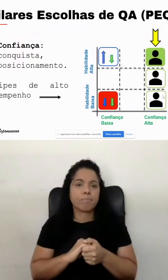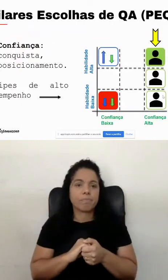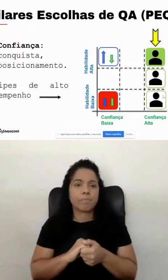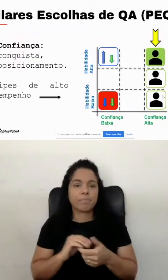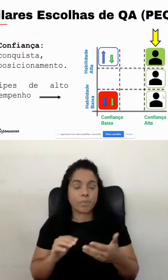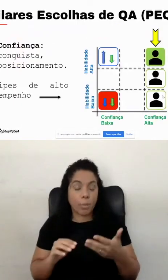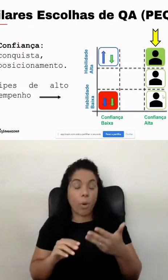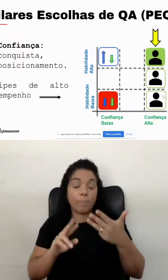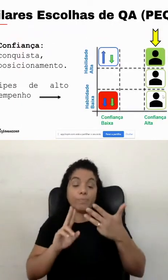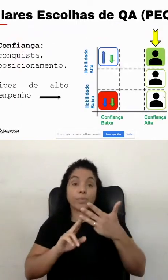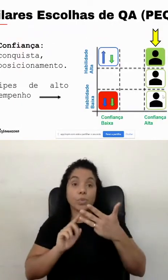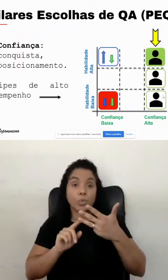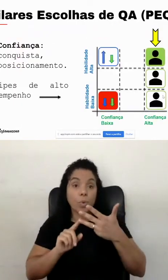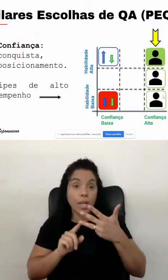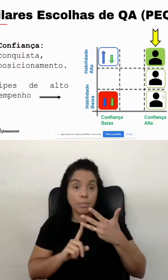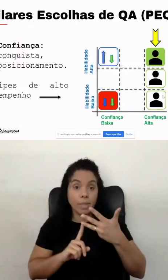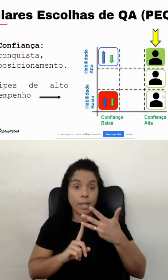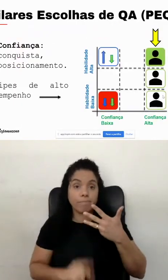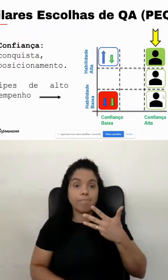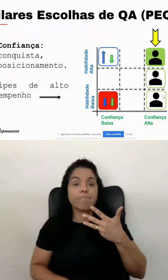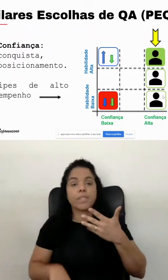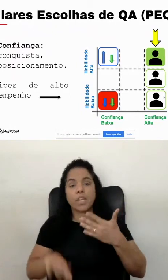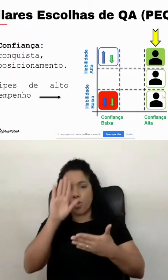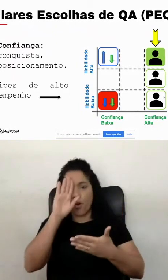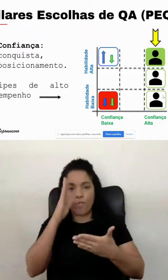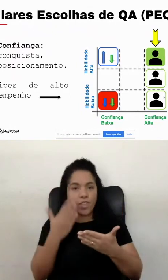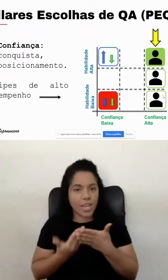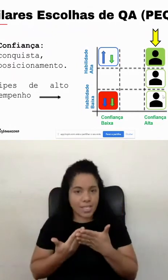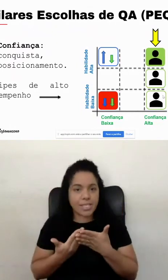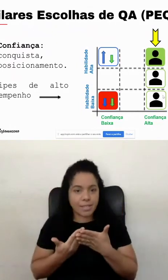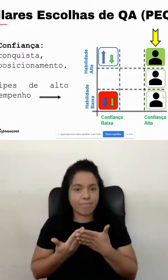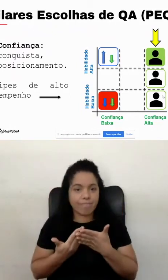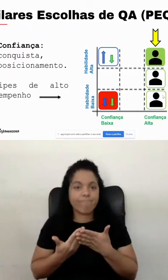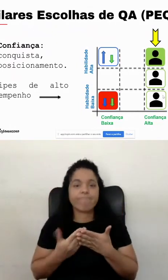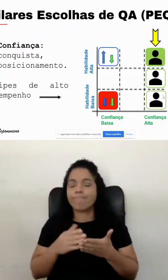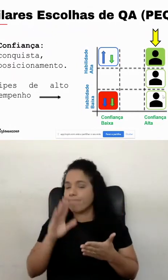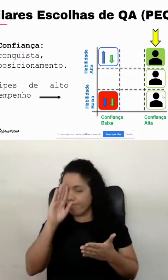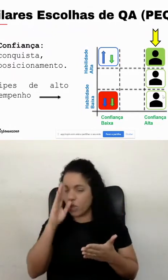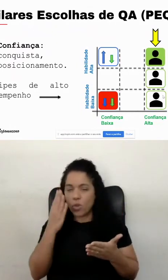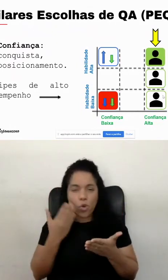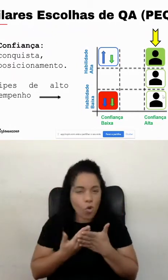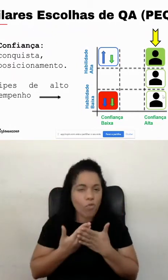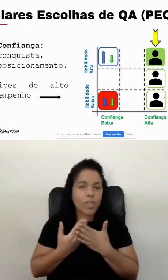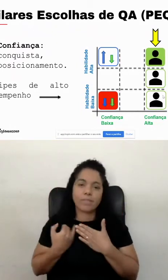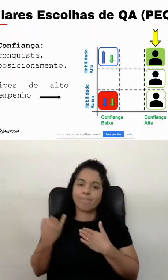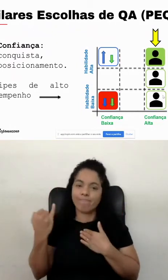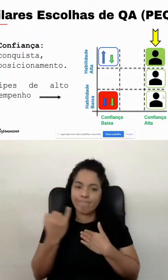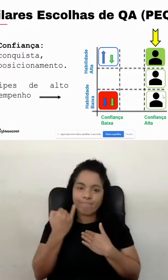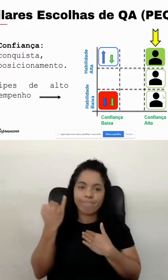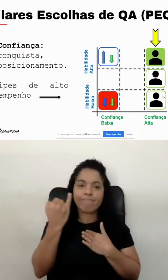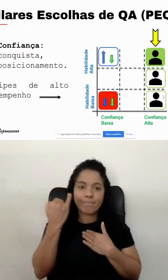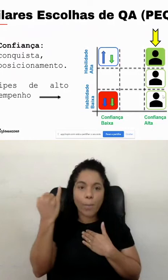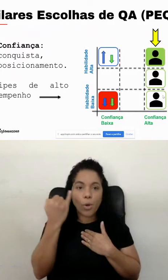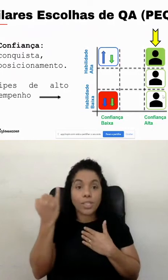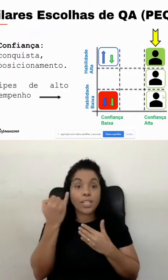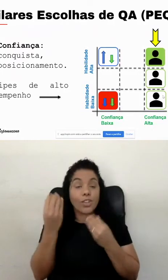Quarto pilar dessas escolhas, confiança. Confiança é muito importante, tem a ver com você